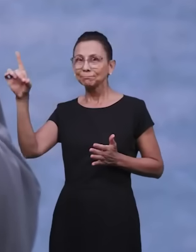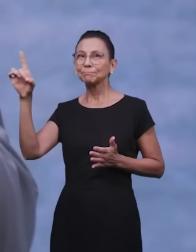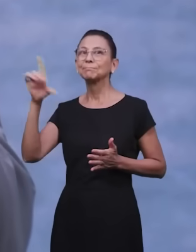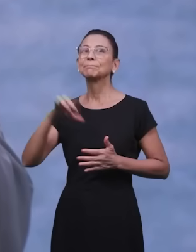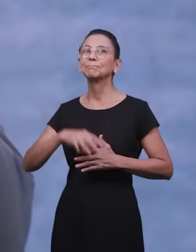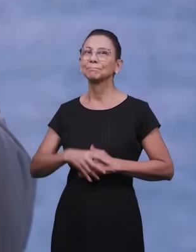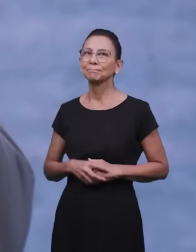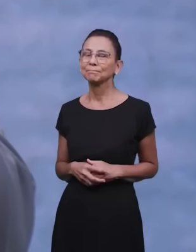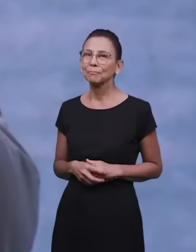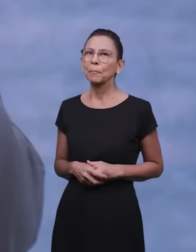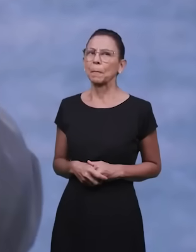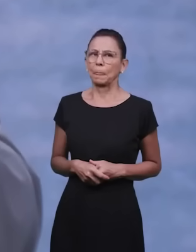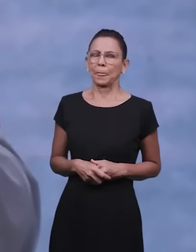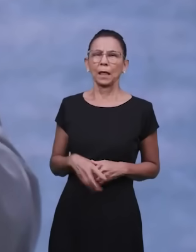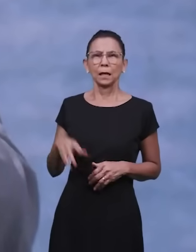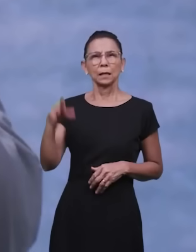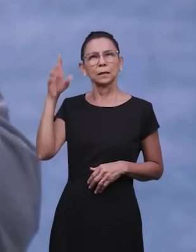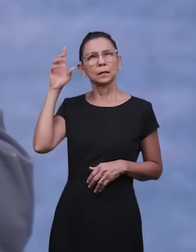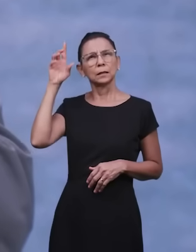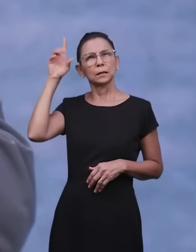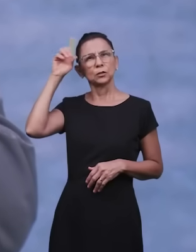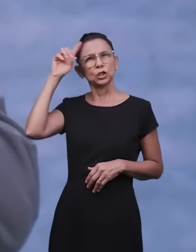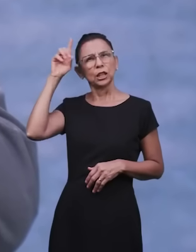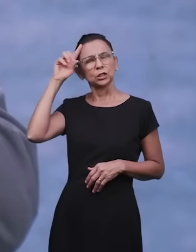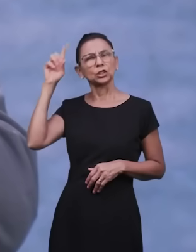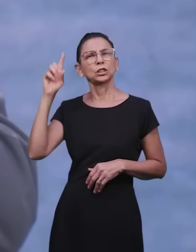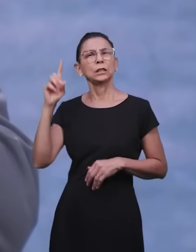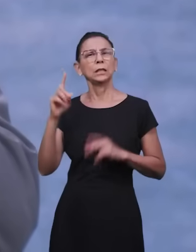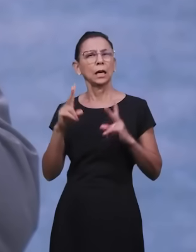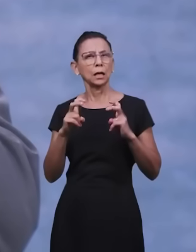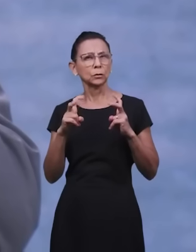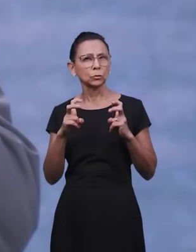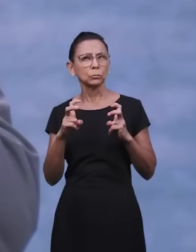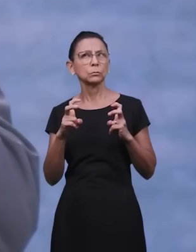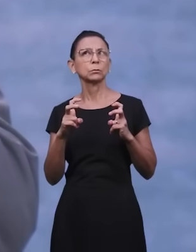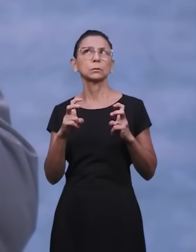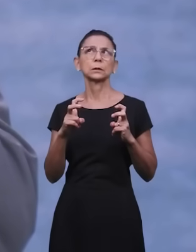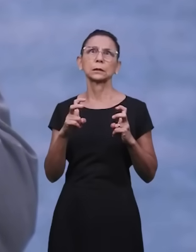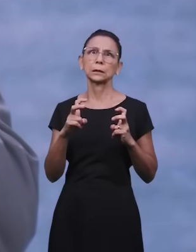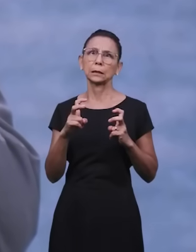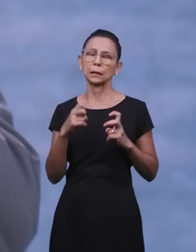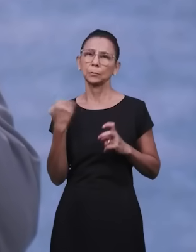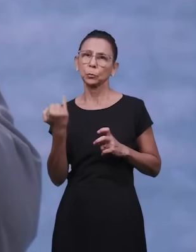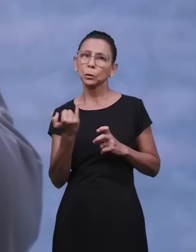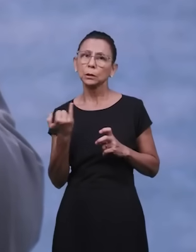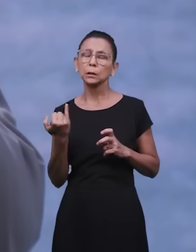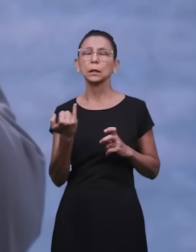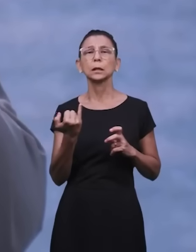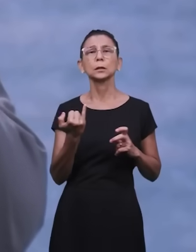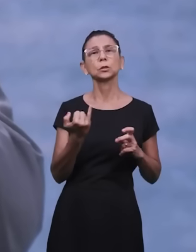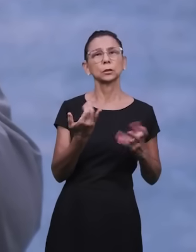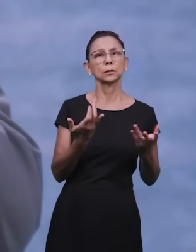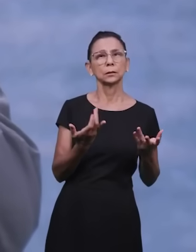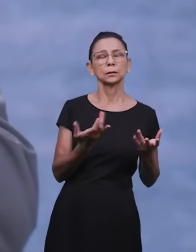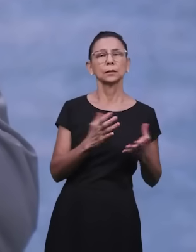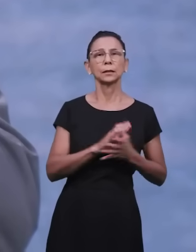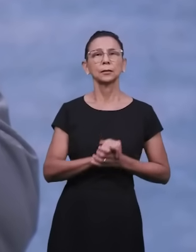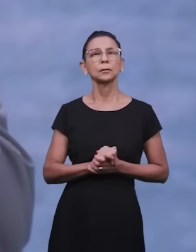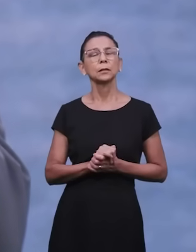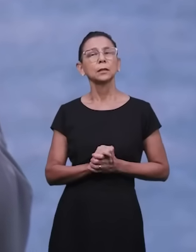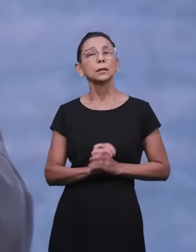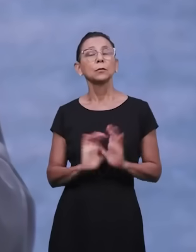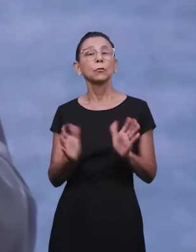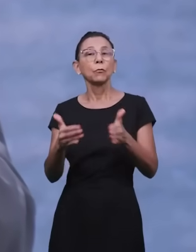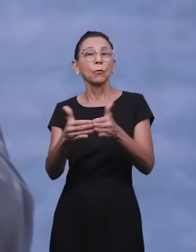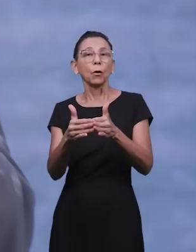pessoas que também precisam ouvir assuntos do dia a dia, assuntos que são vinculados, nesse caso do nosso